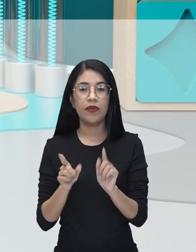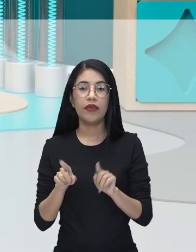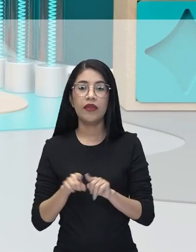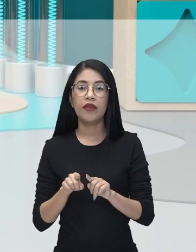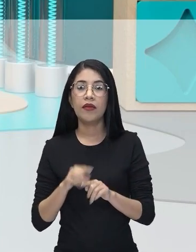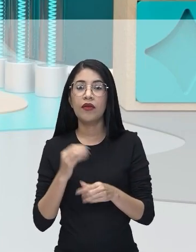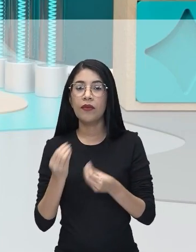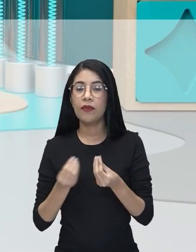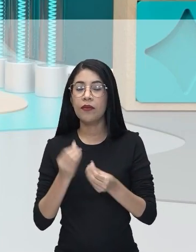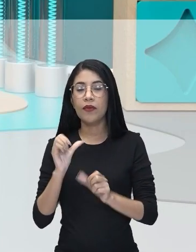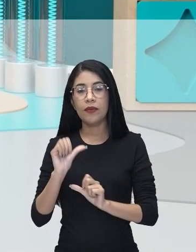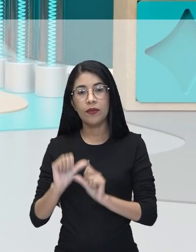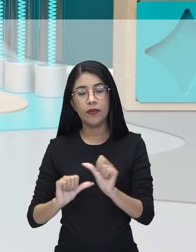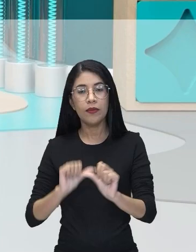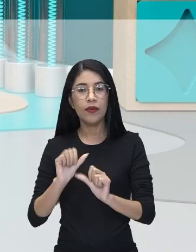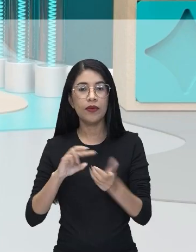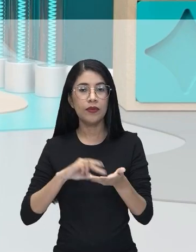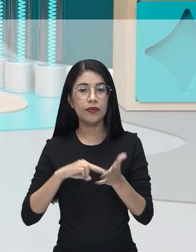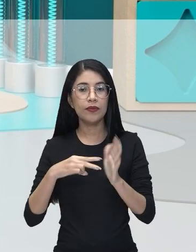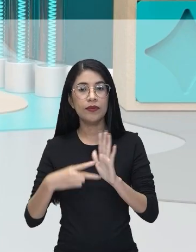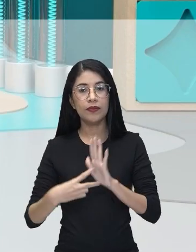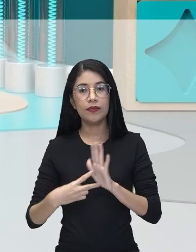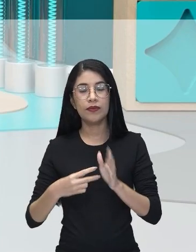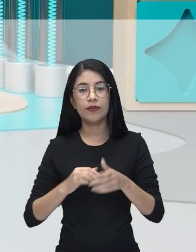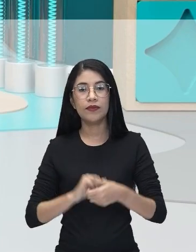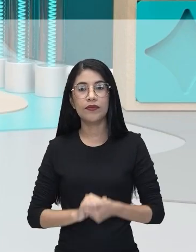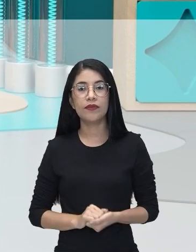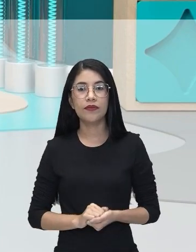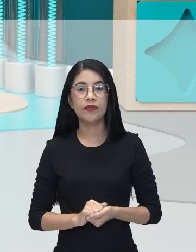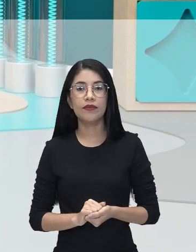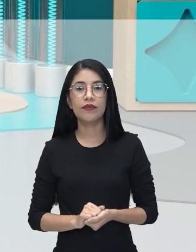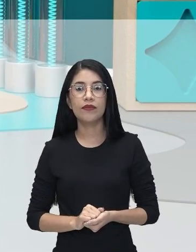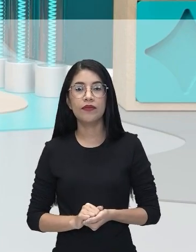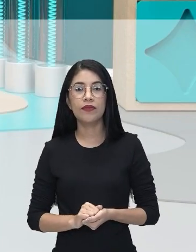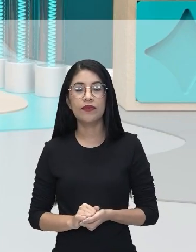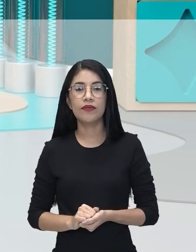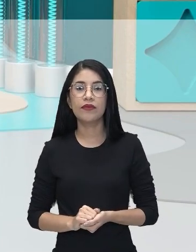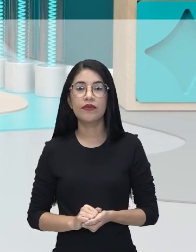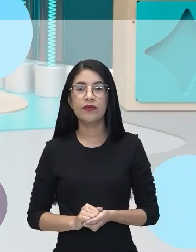que transformam todo o significado. Let's go!